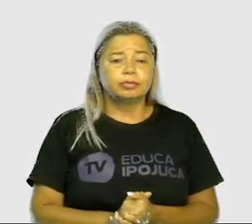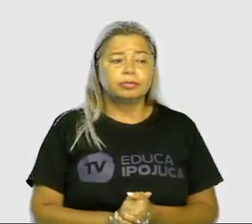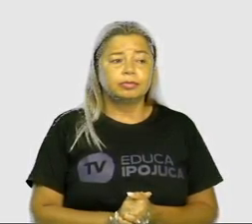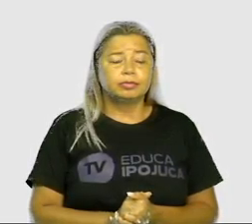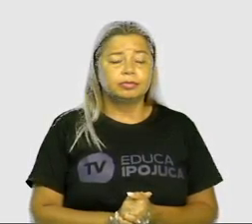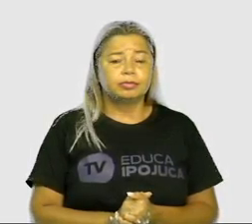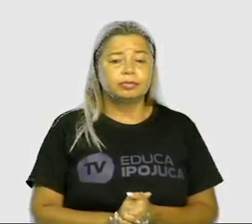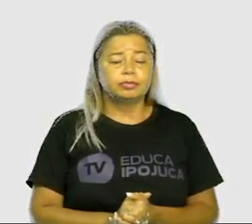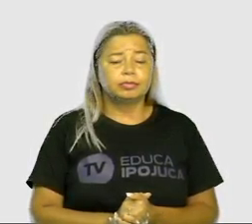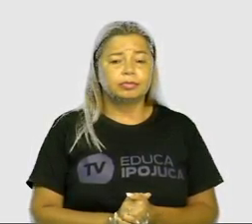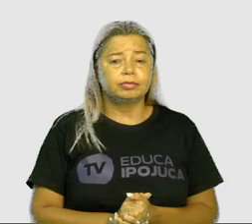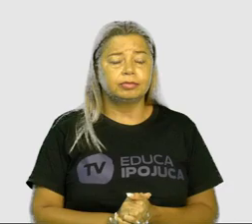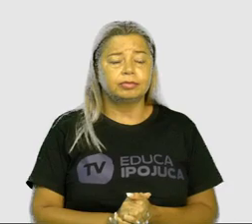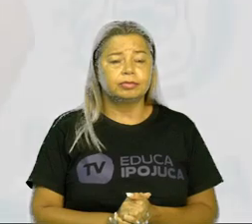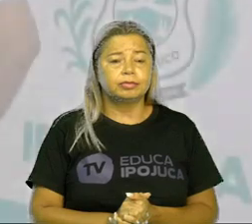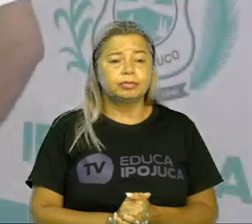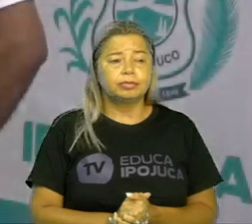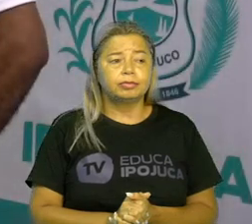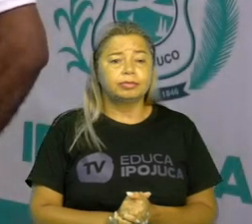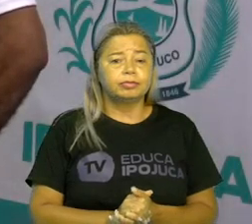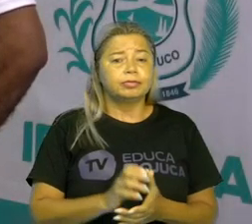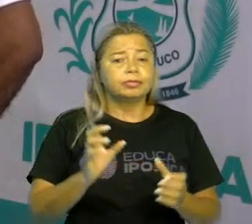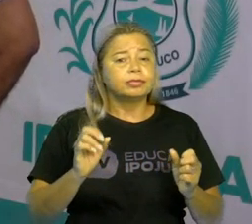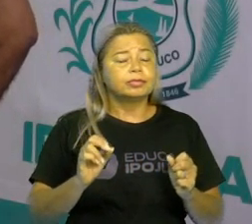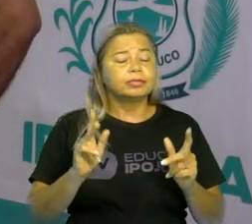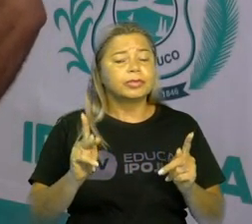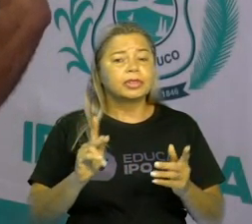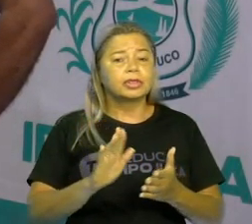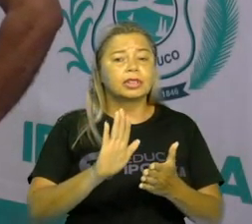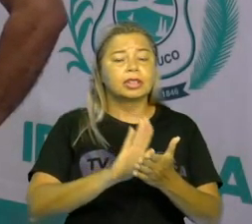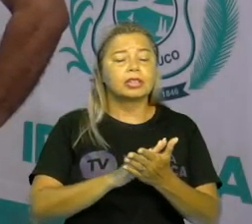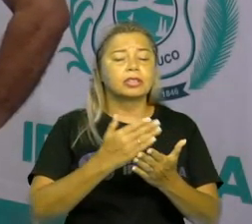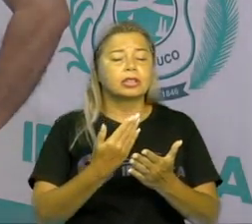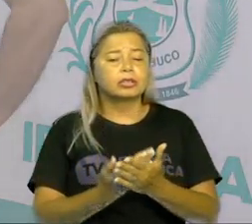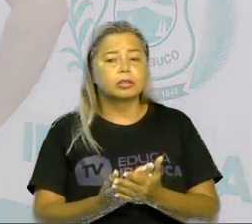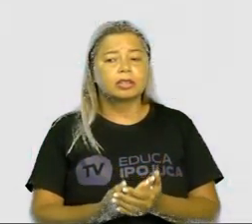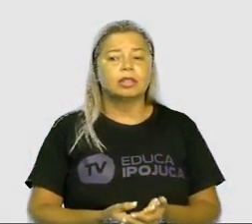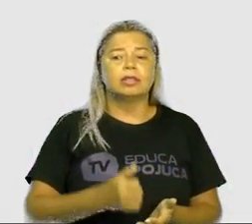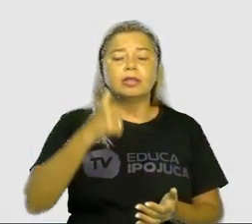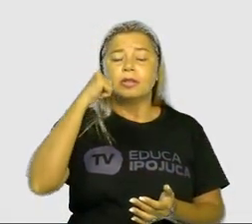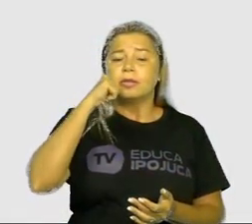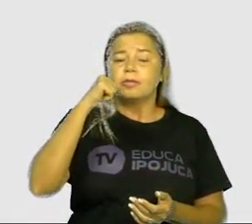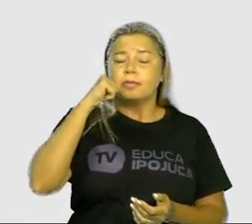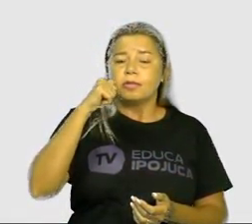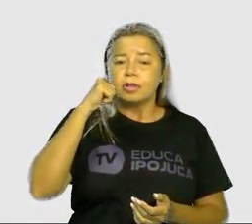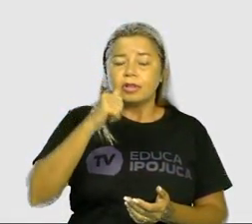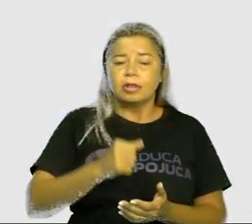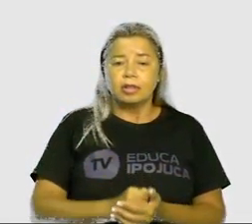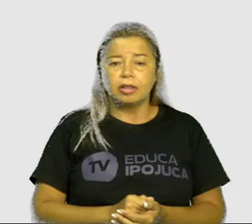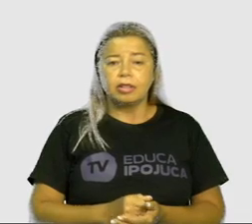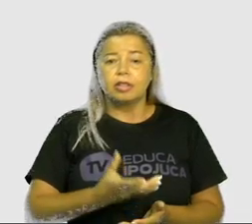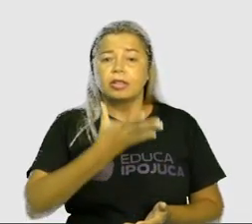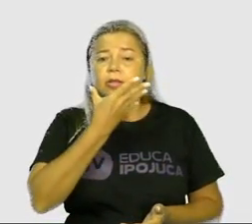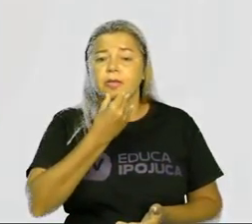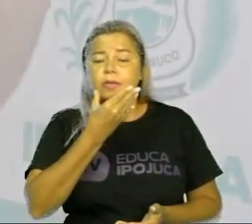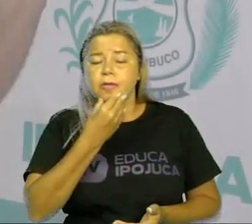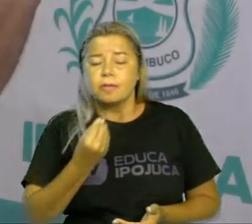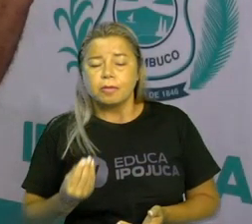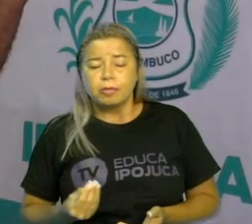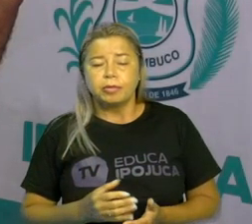policeman ficaria Ok e as traduções mulheres homens e